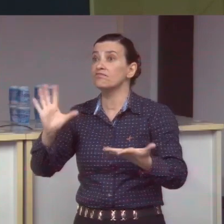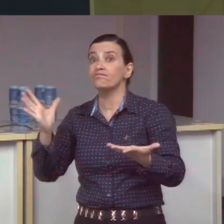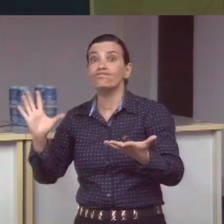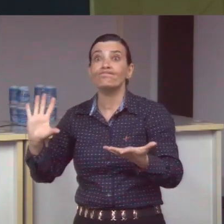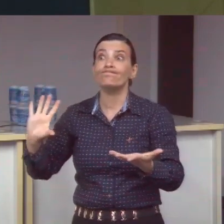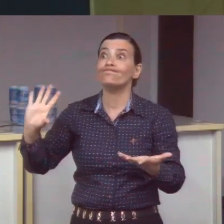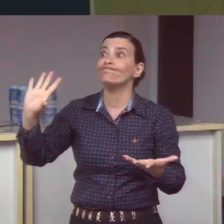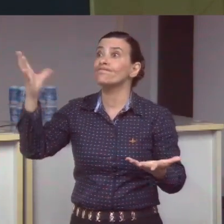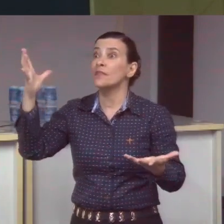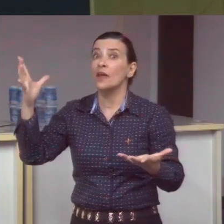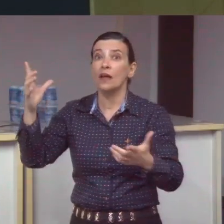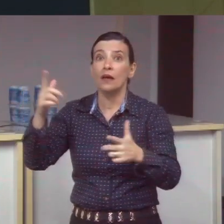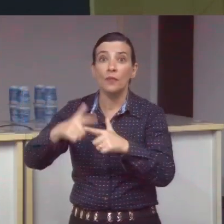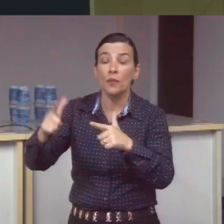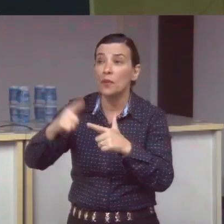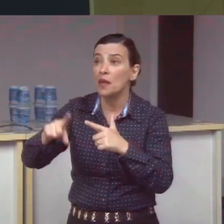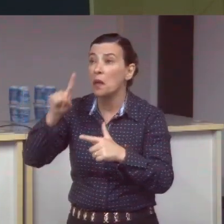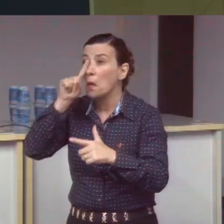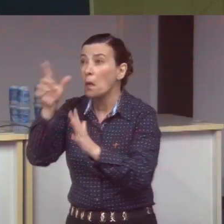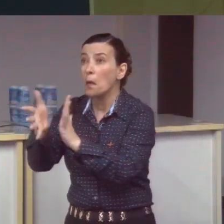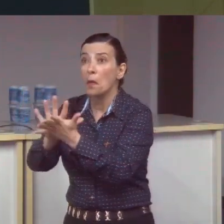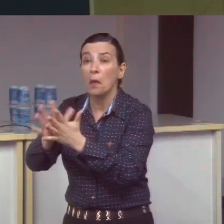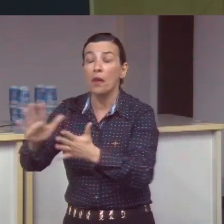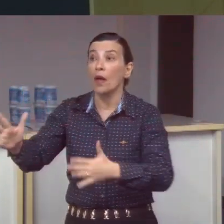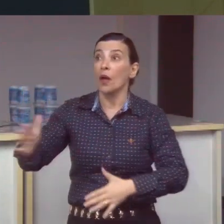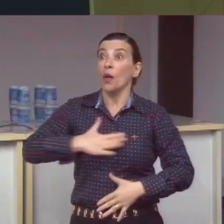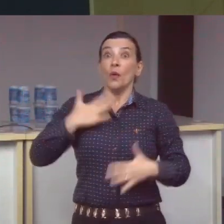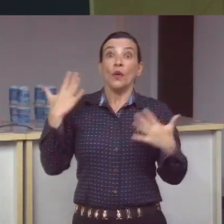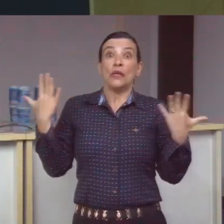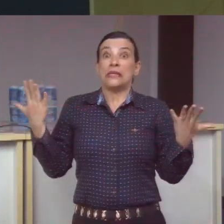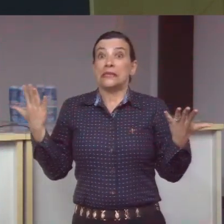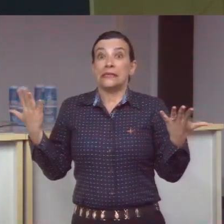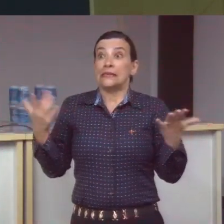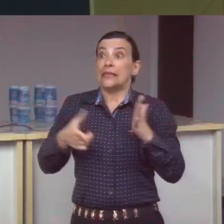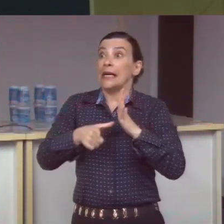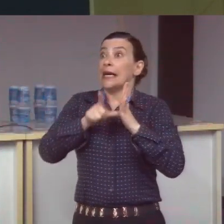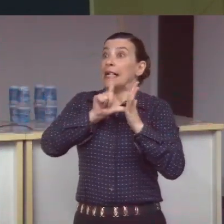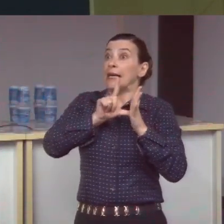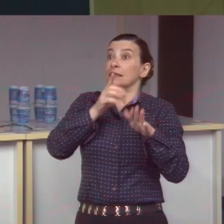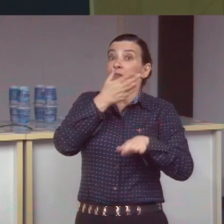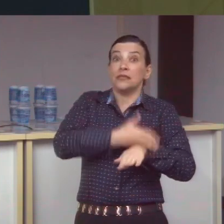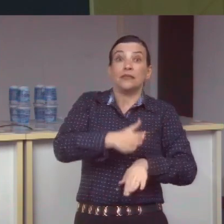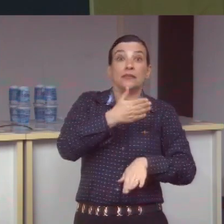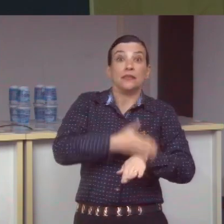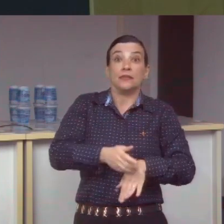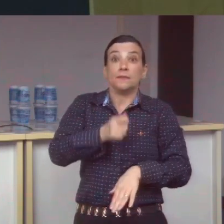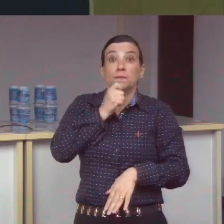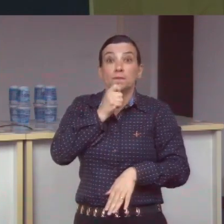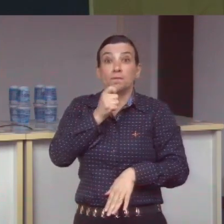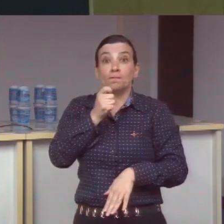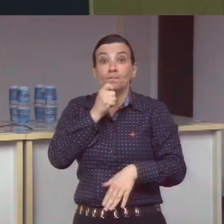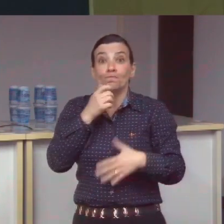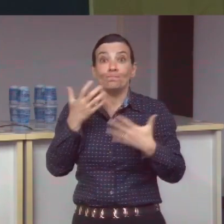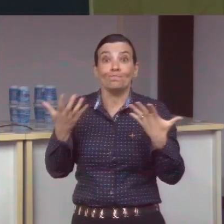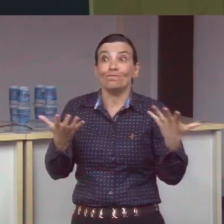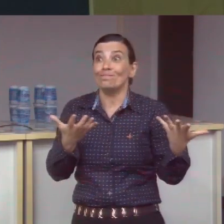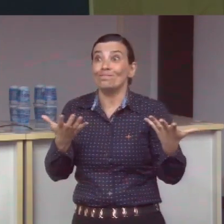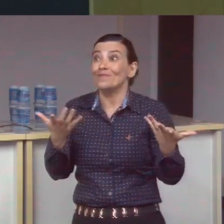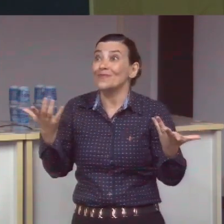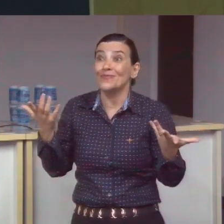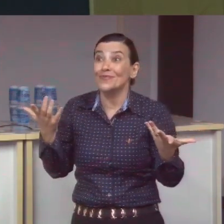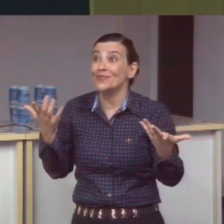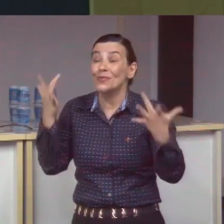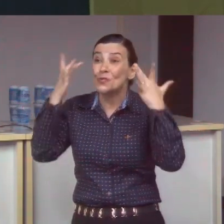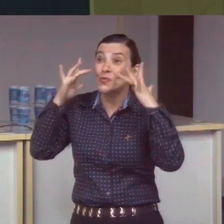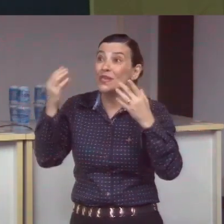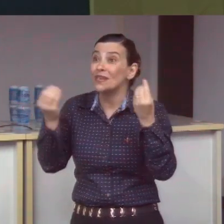no seu dia a dia, eles não tiveram oportunidade de se desenvolver para a resposta ao desastre, né?